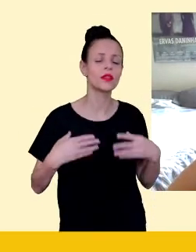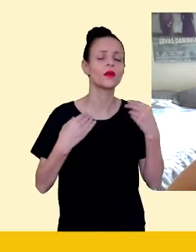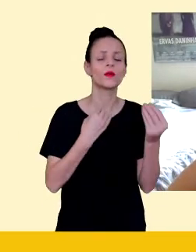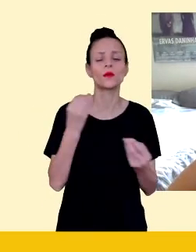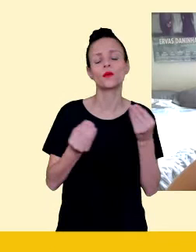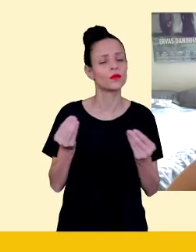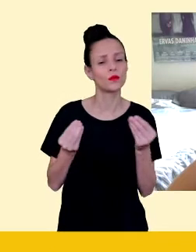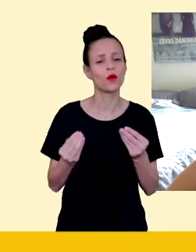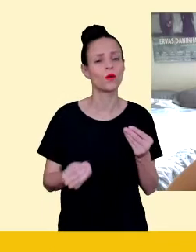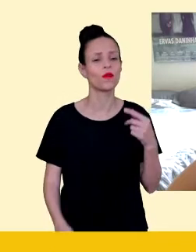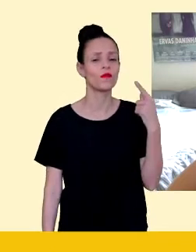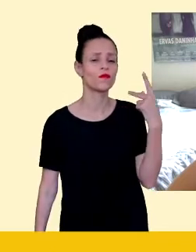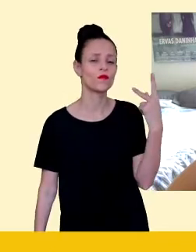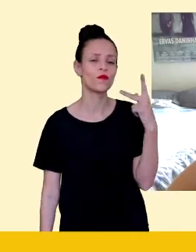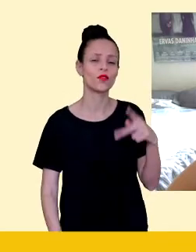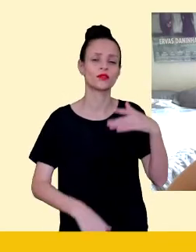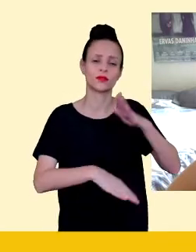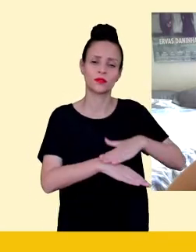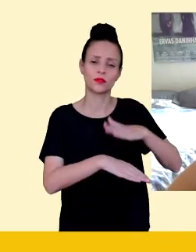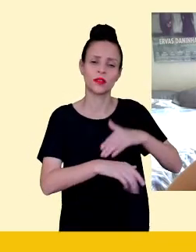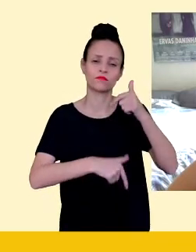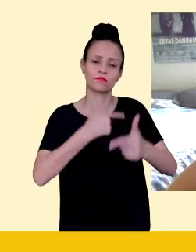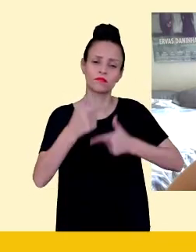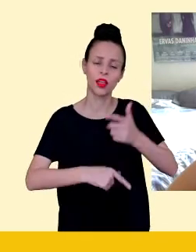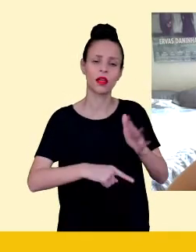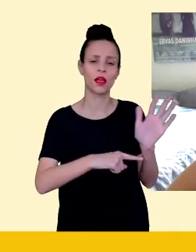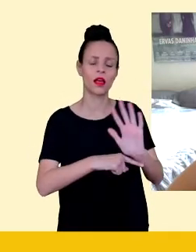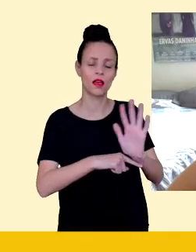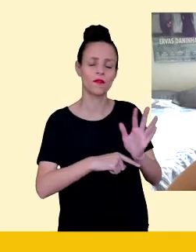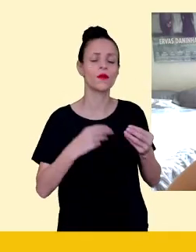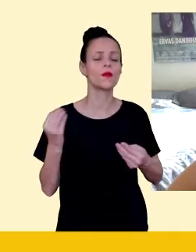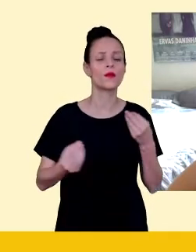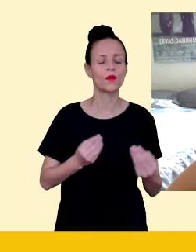um pouco do senhor como que a sua produção audiovisual